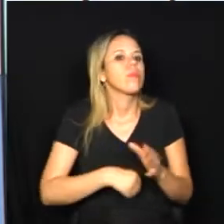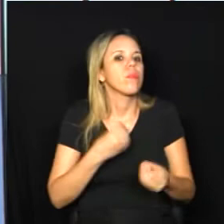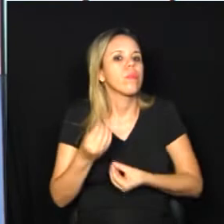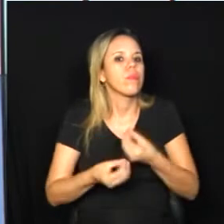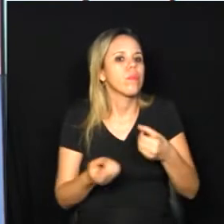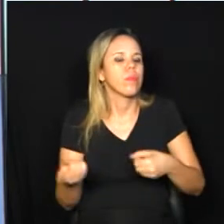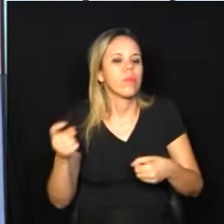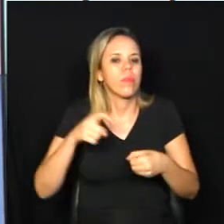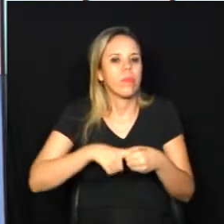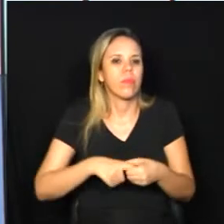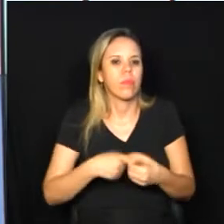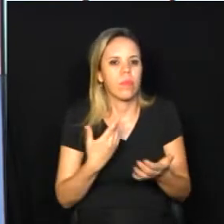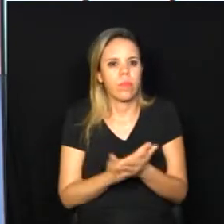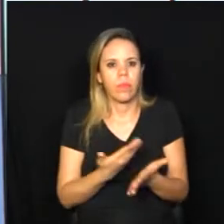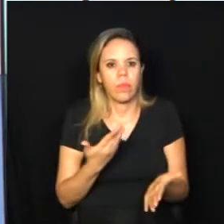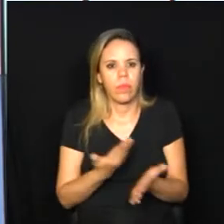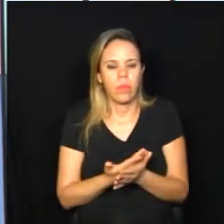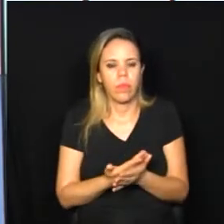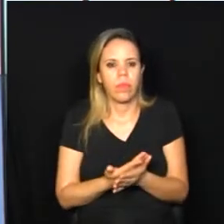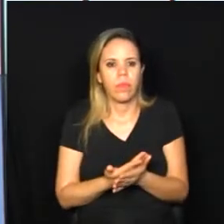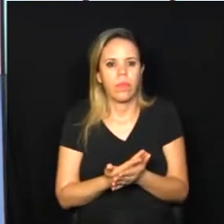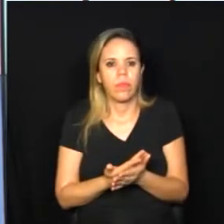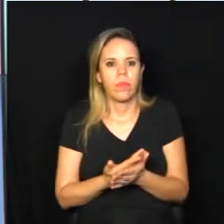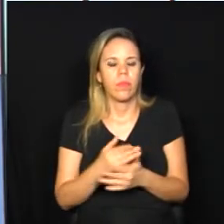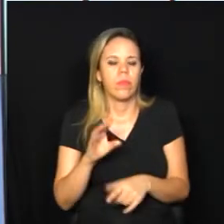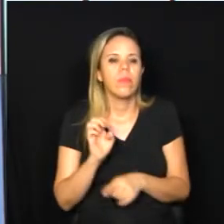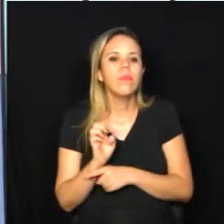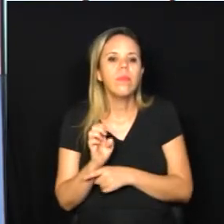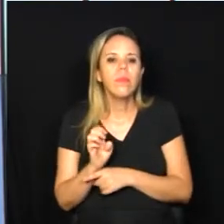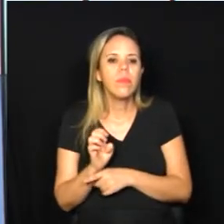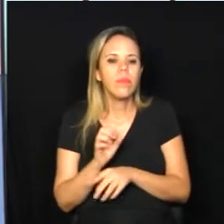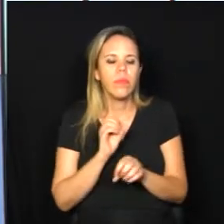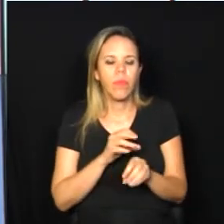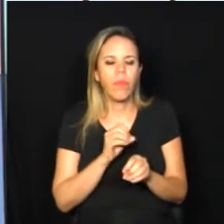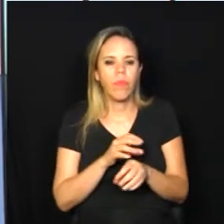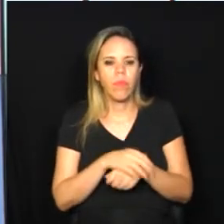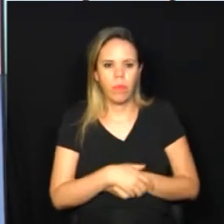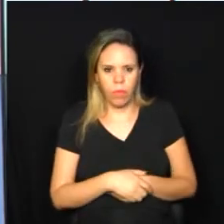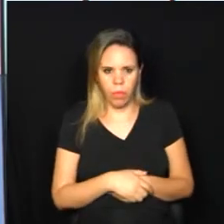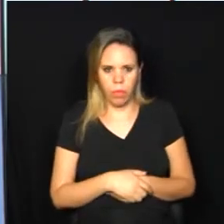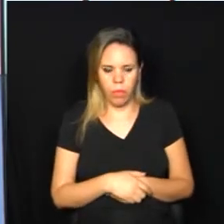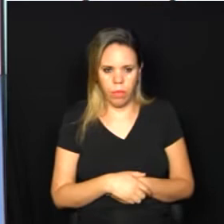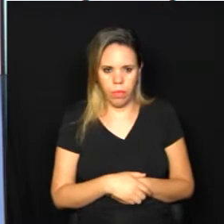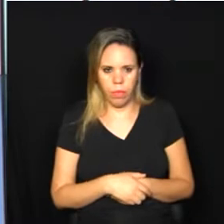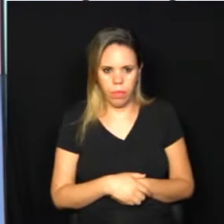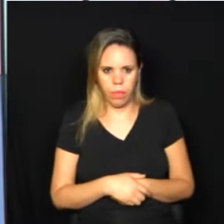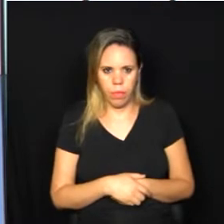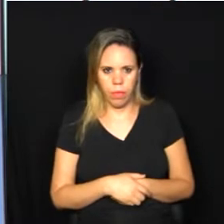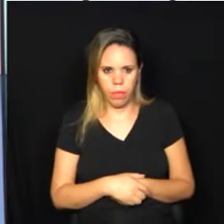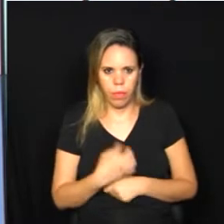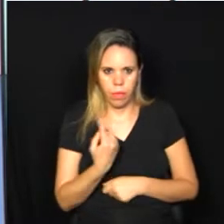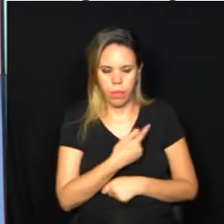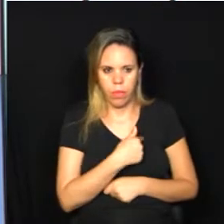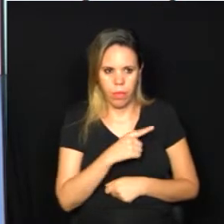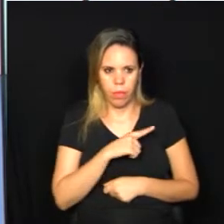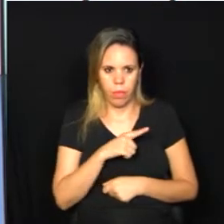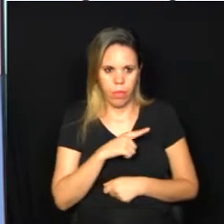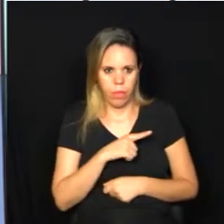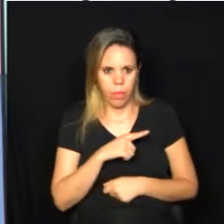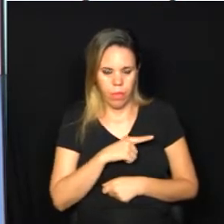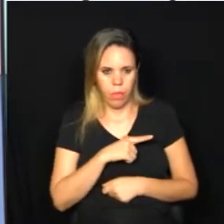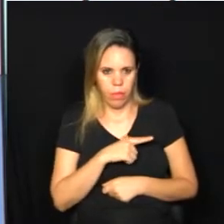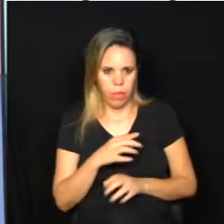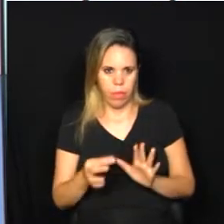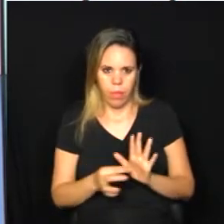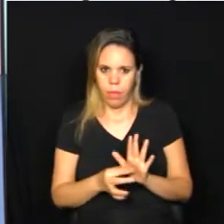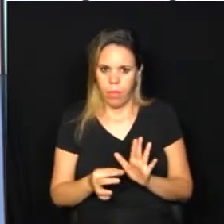será a volta às aulas na rede estadual de educação. Olha só, a gente teve aí um